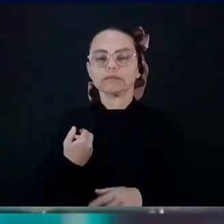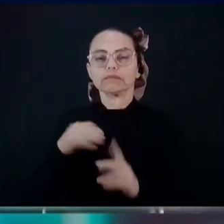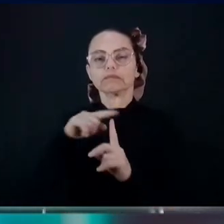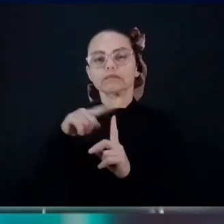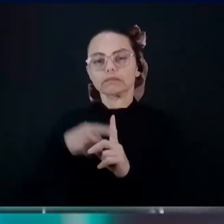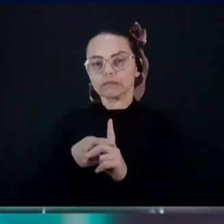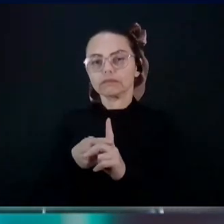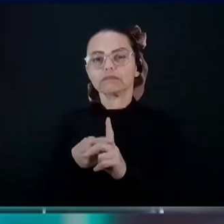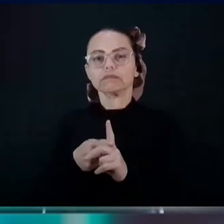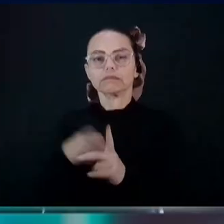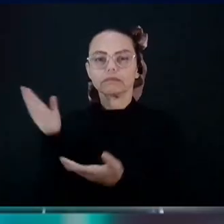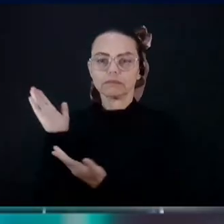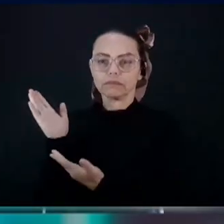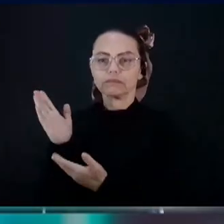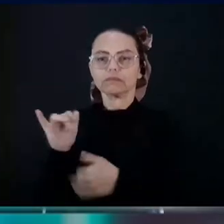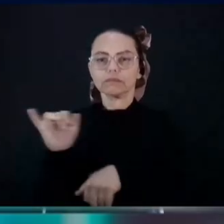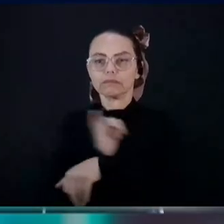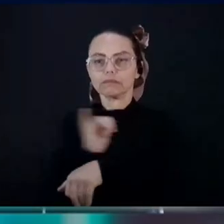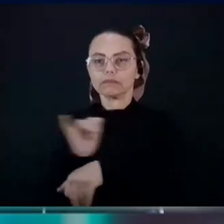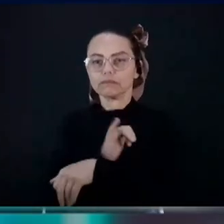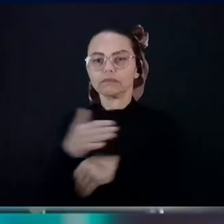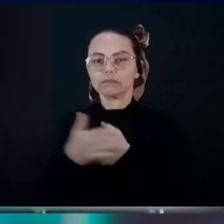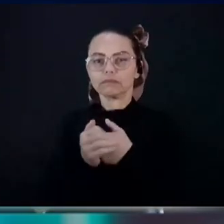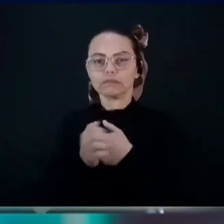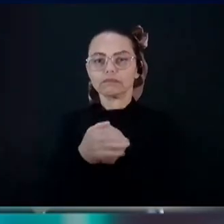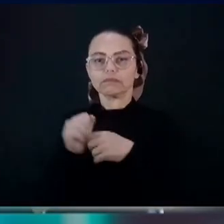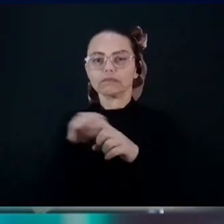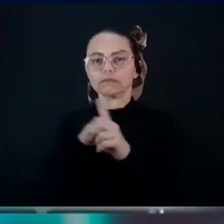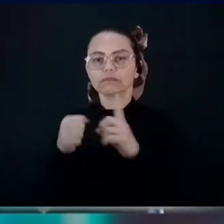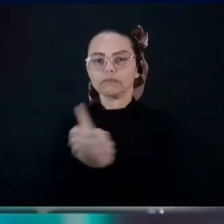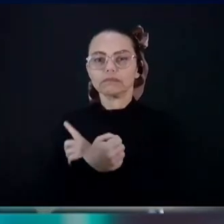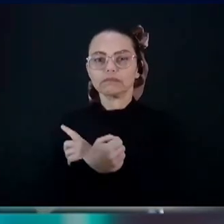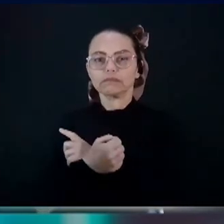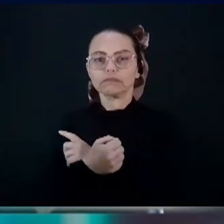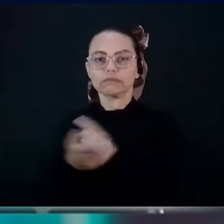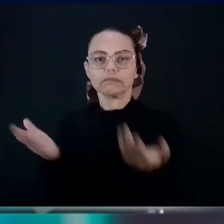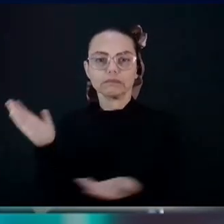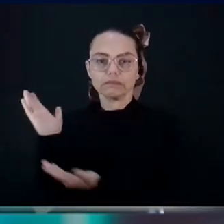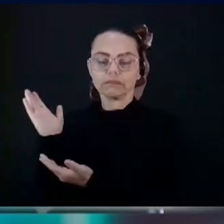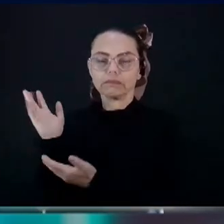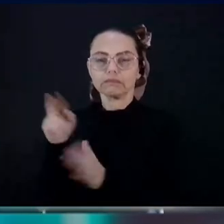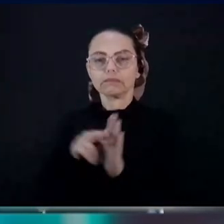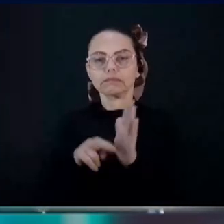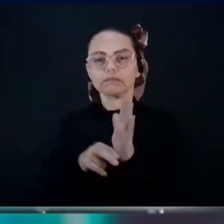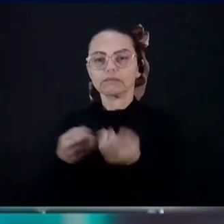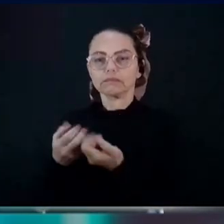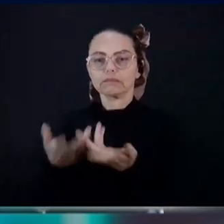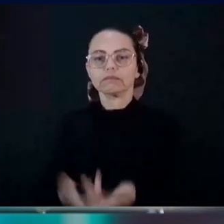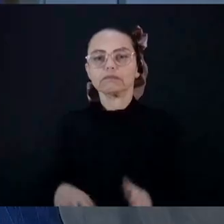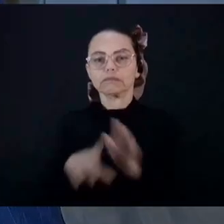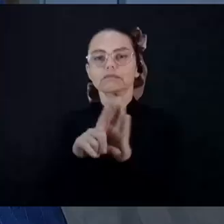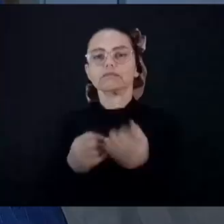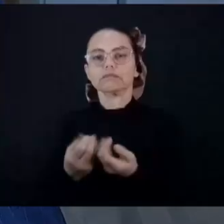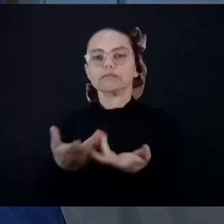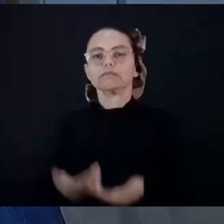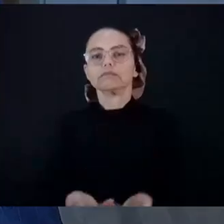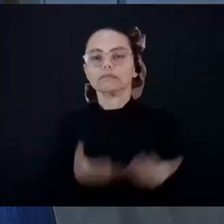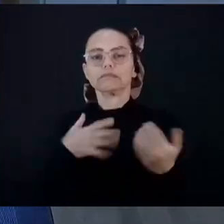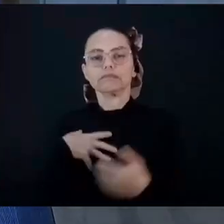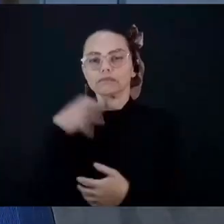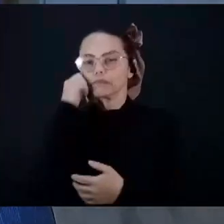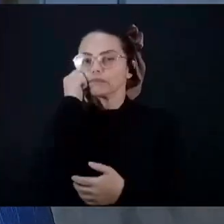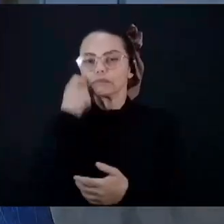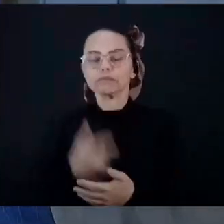apresentaram alternativas de acolhimento social, como o fortalecimento do programa de entrega legal de bebês para adoção. Nós